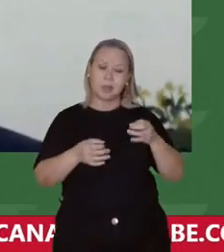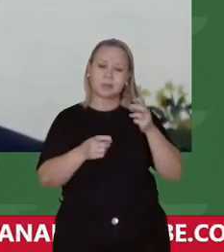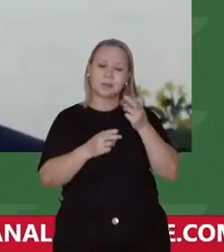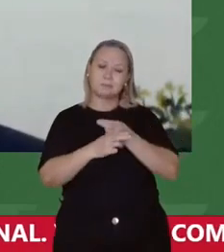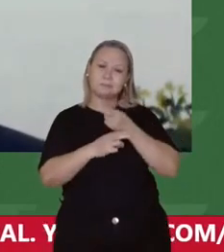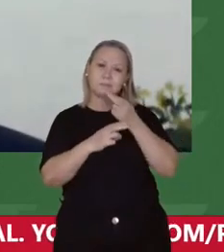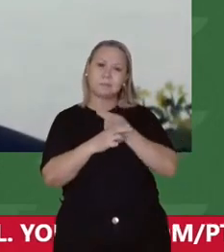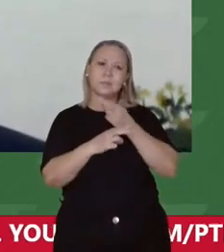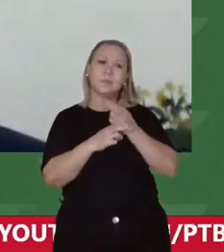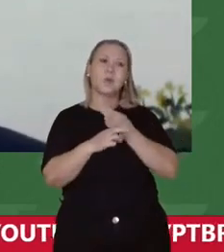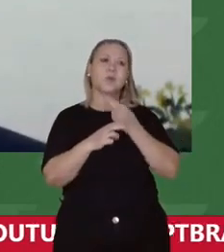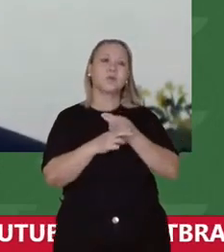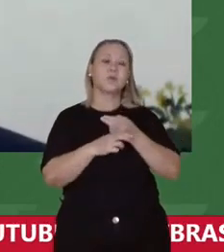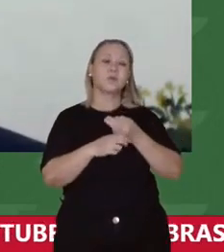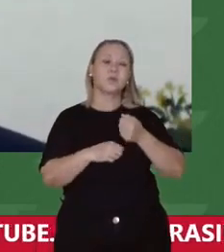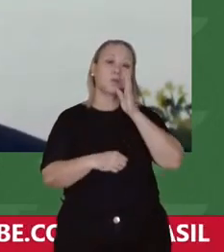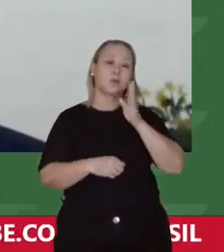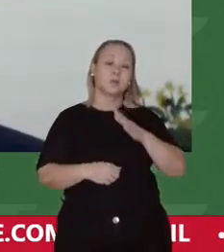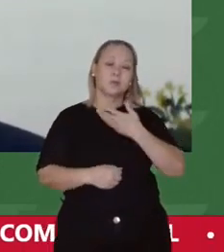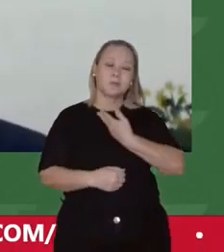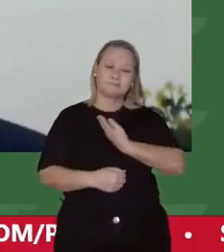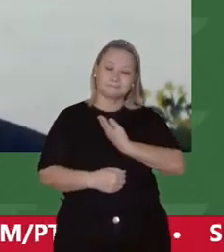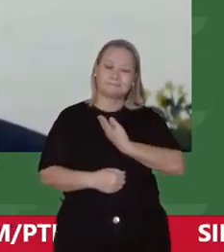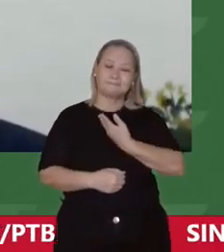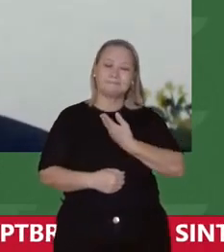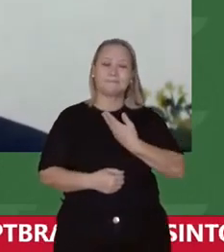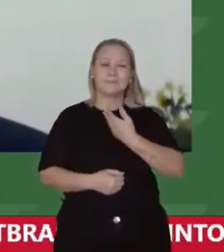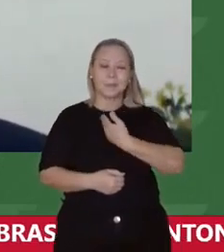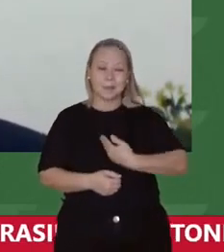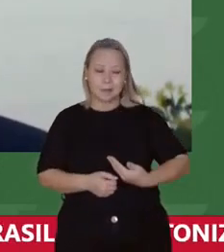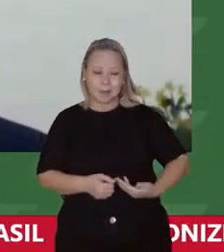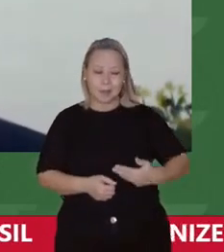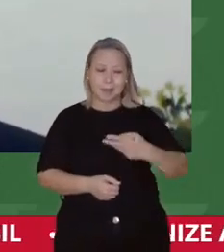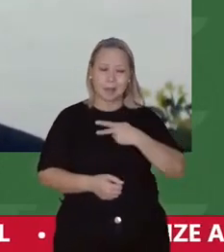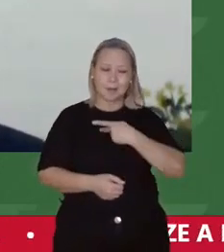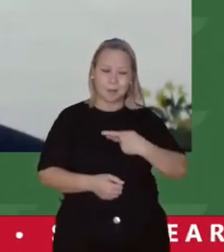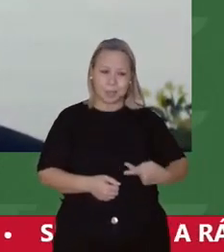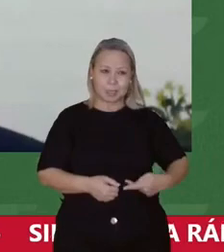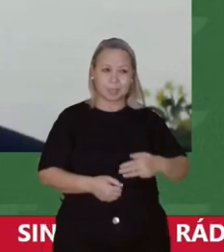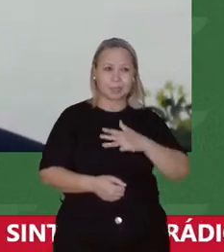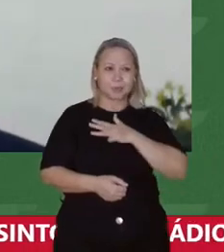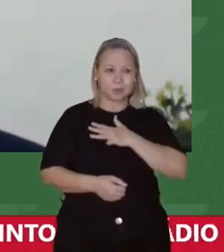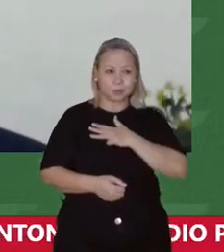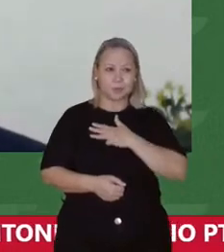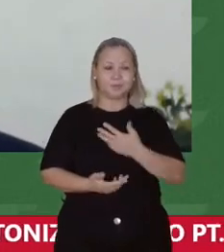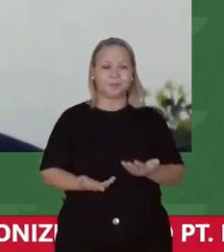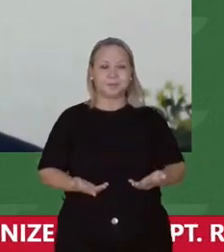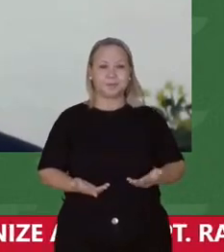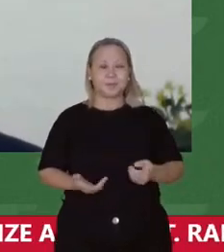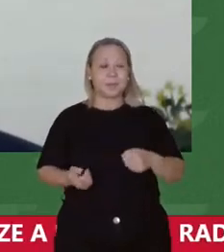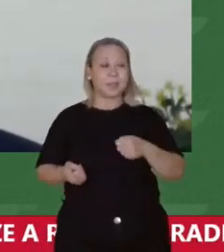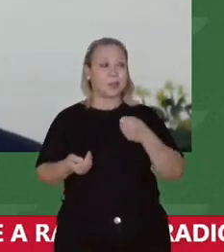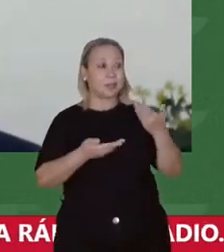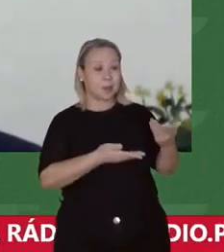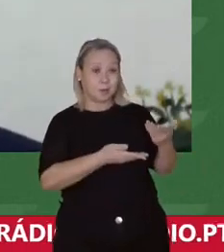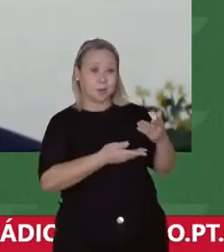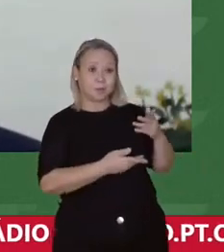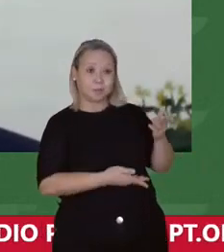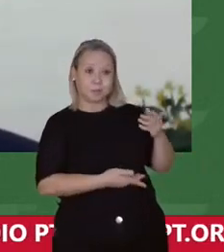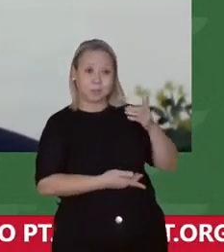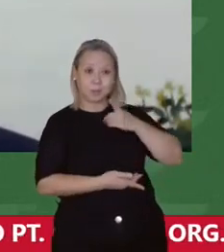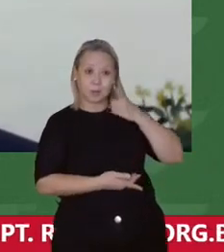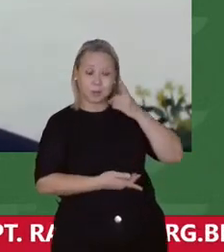do Brasil com o nosso querido presidente Lula. Passar a palavra para a nossa mais jovem, né?